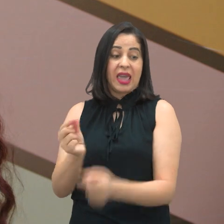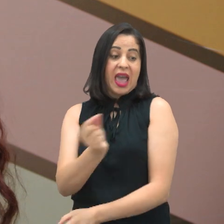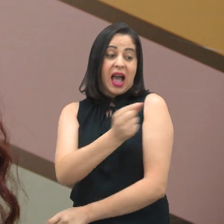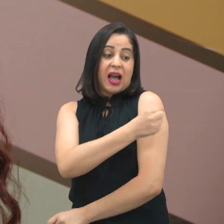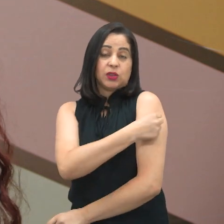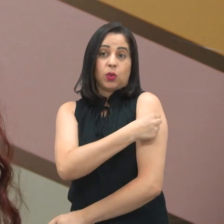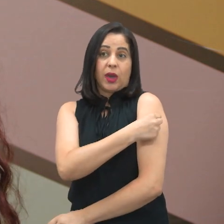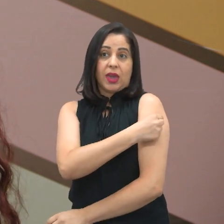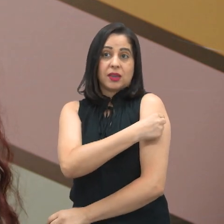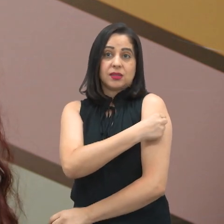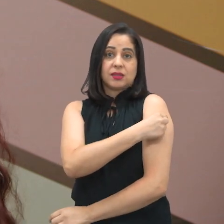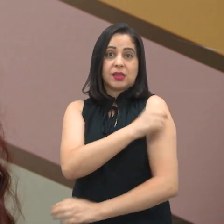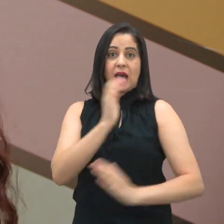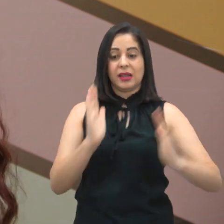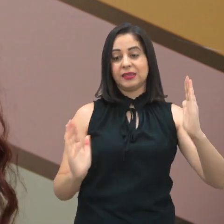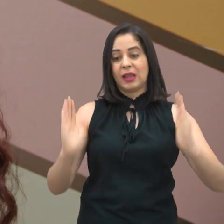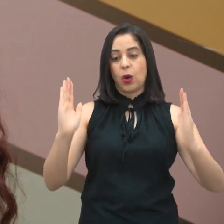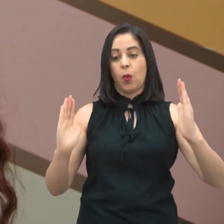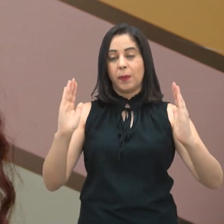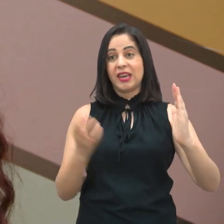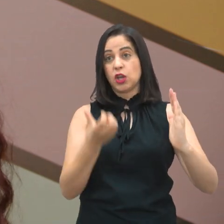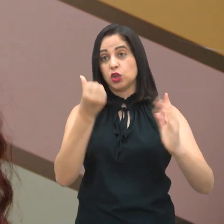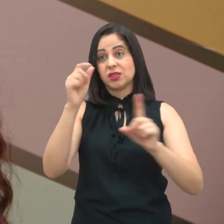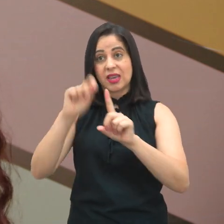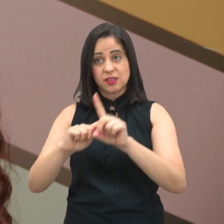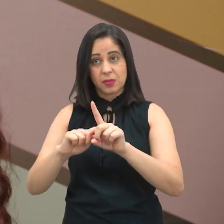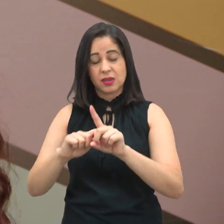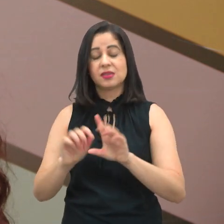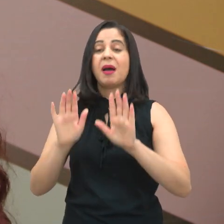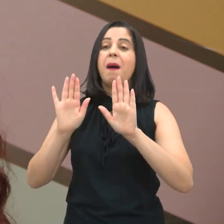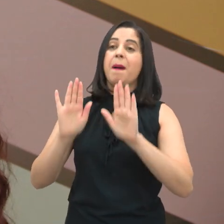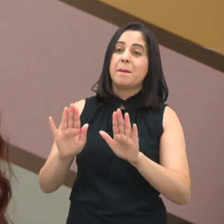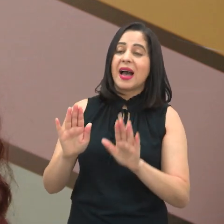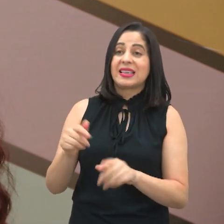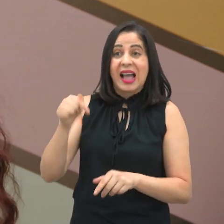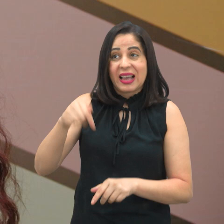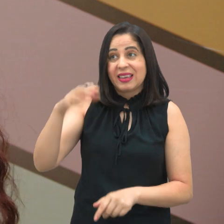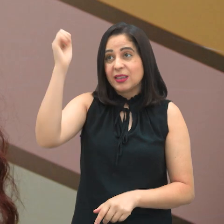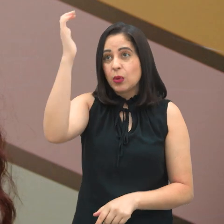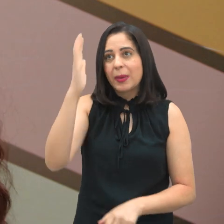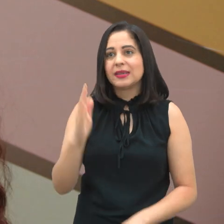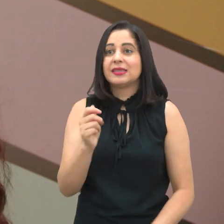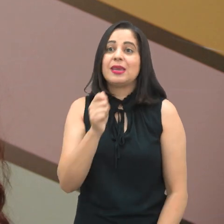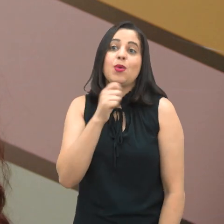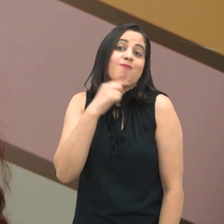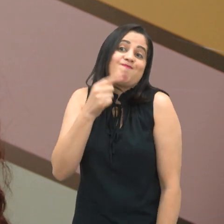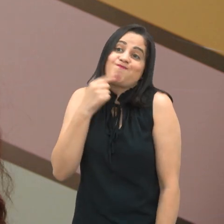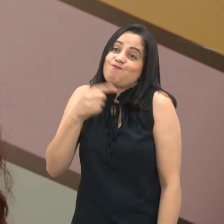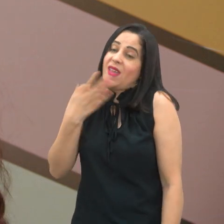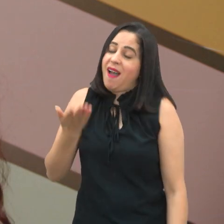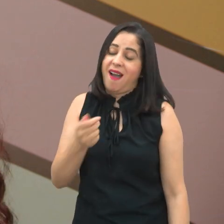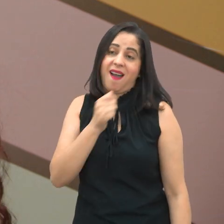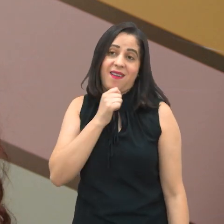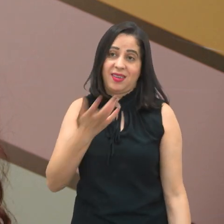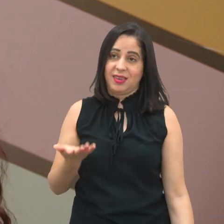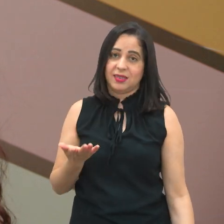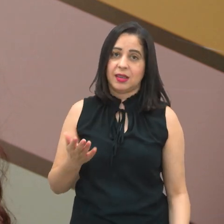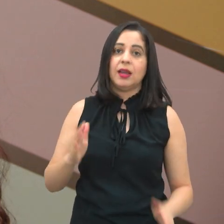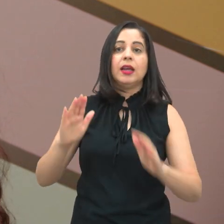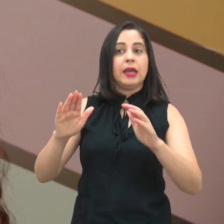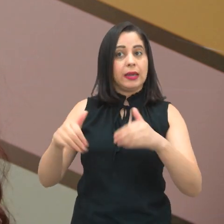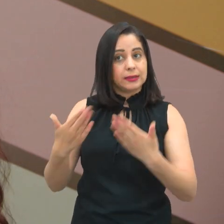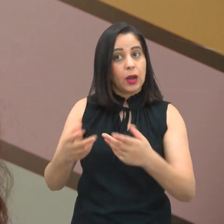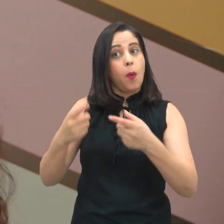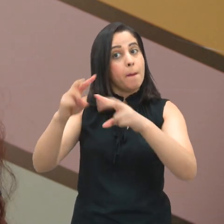meses. Então, só que ainda não estão incorporados isso no nosso dia a dia. Então, é importante a gente pensar sempre naquilo que a gente falou no